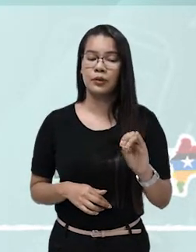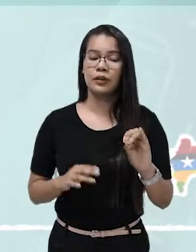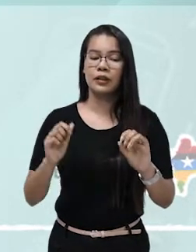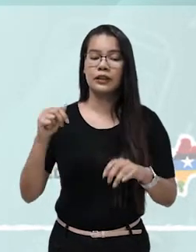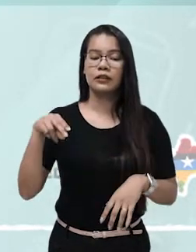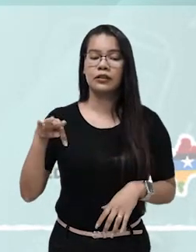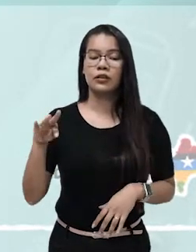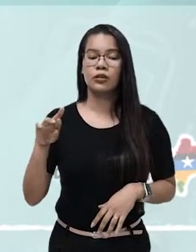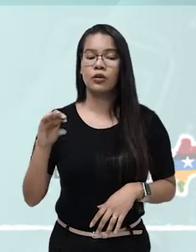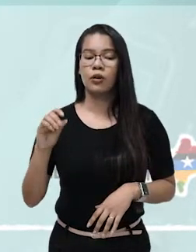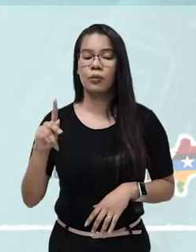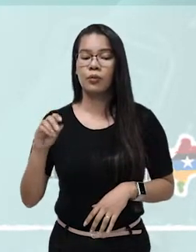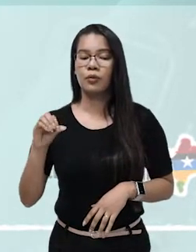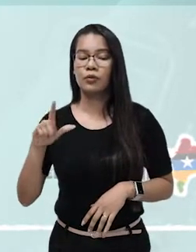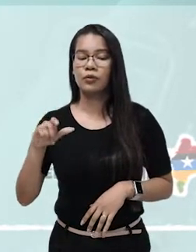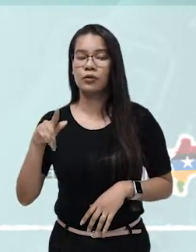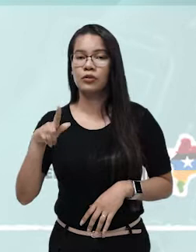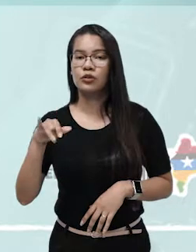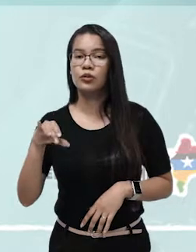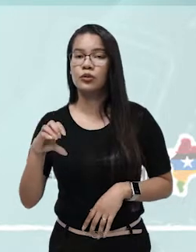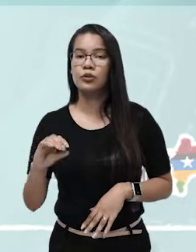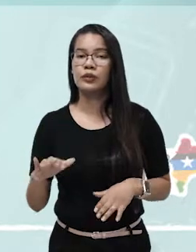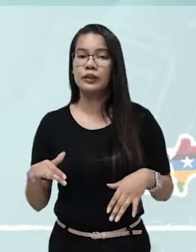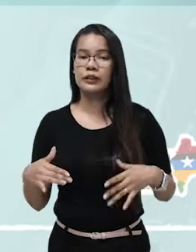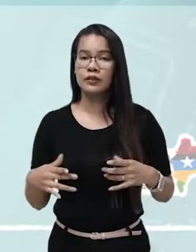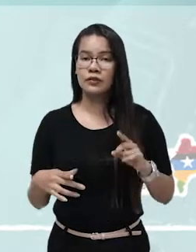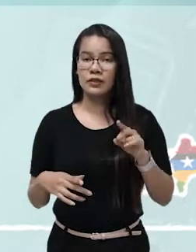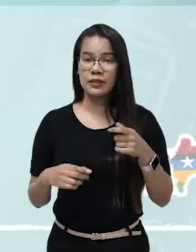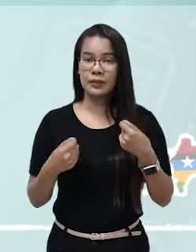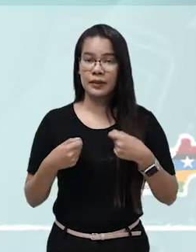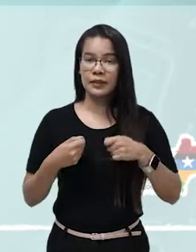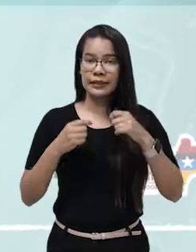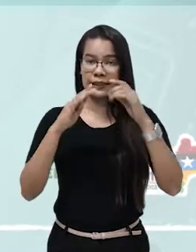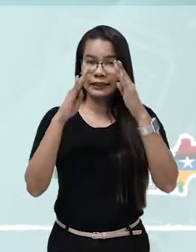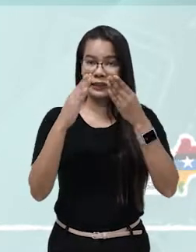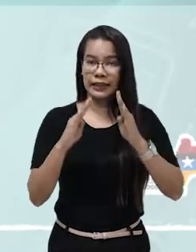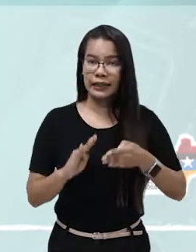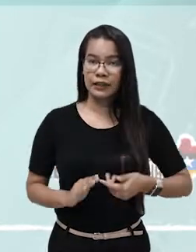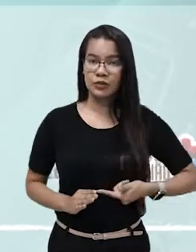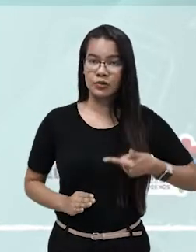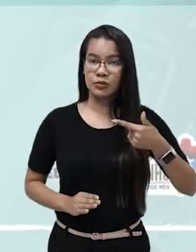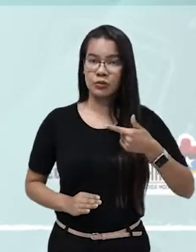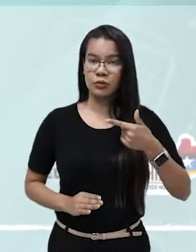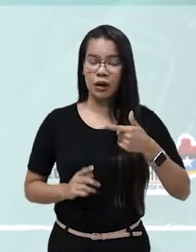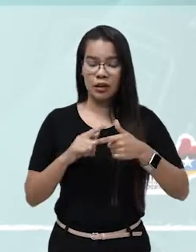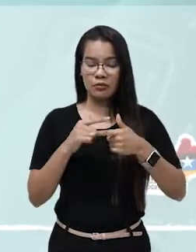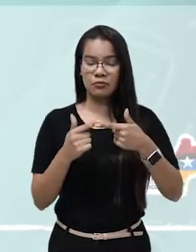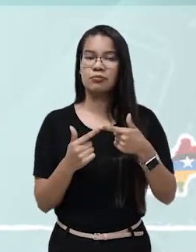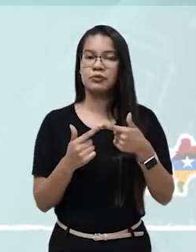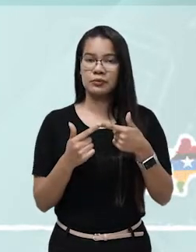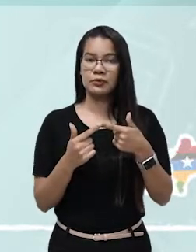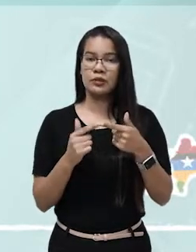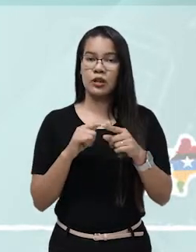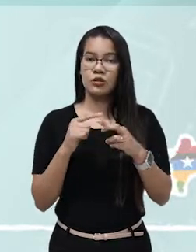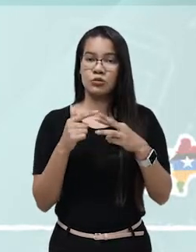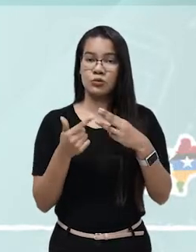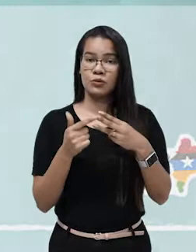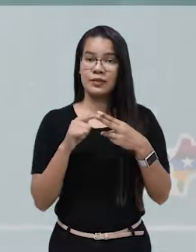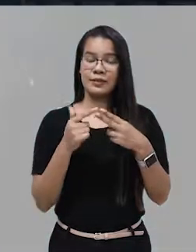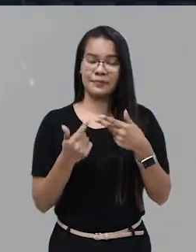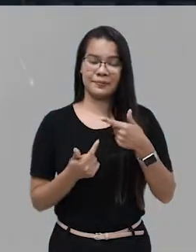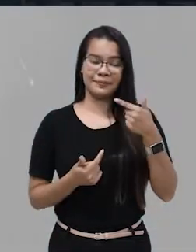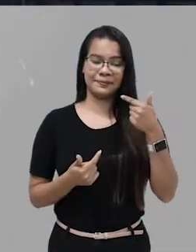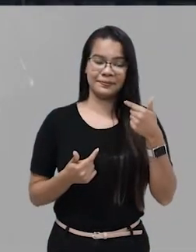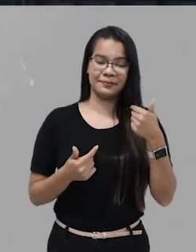duas primeiras palavras, intercâmbio e antropológico, identificar a regra de acentuação e saber das